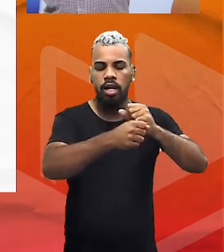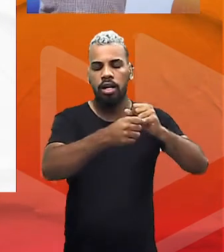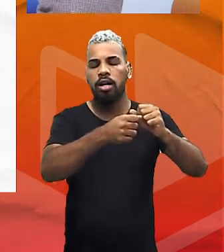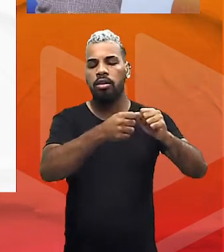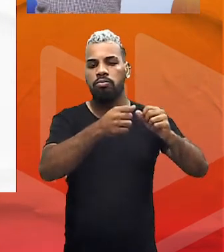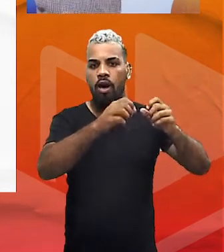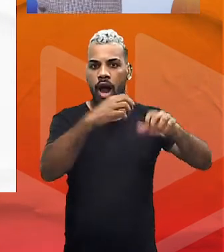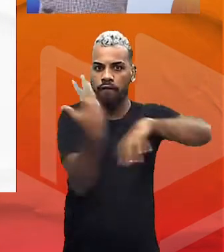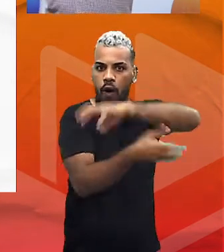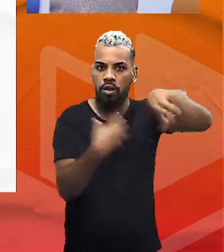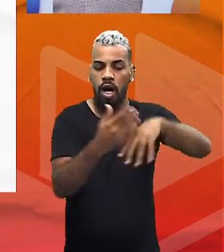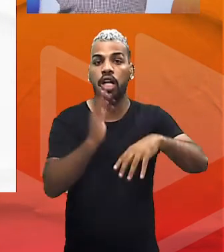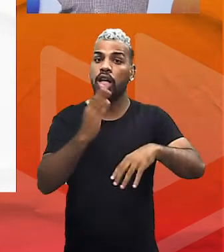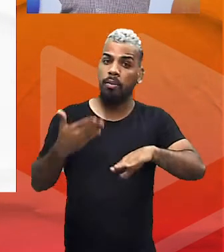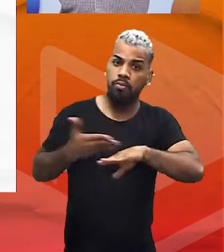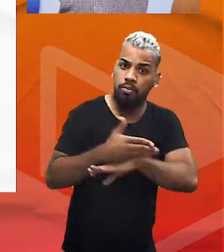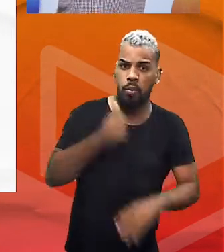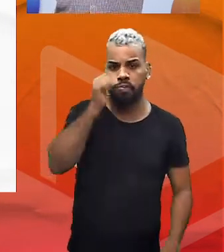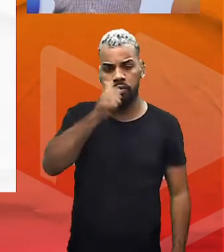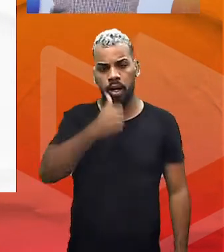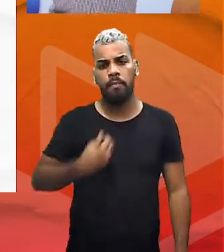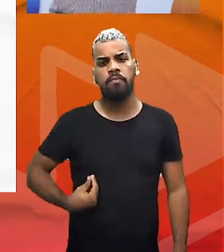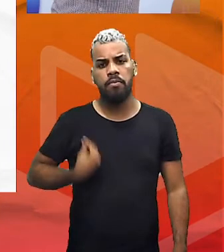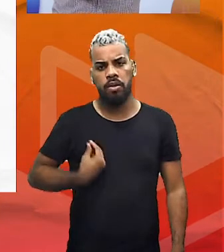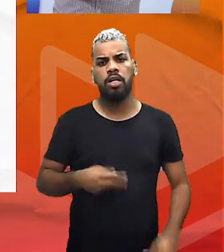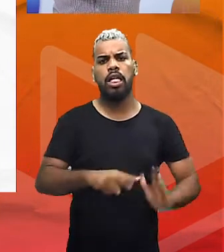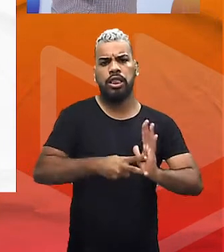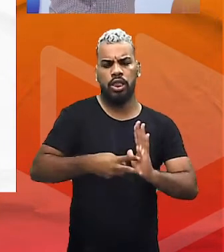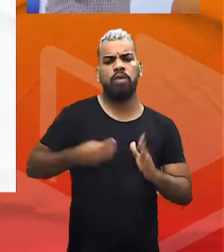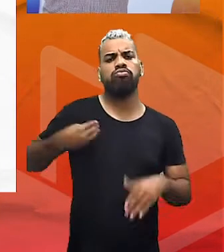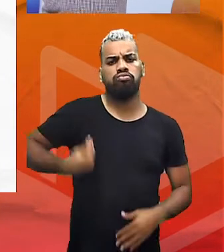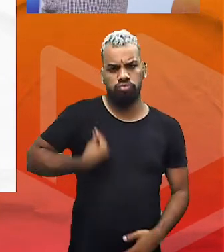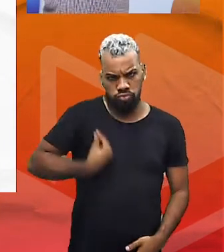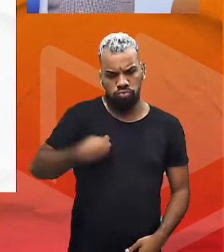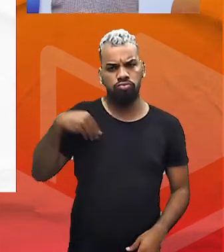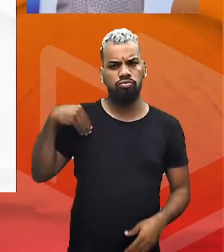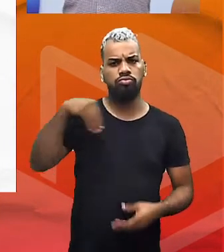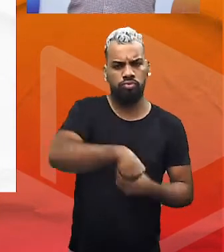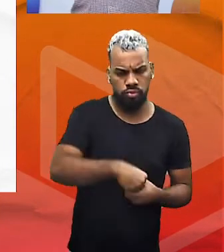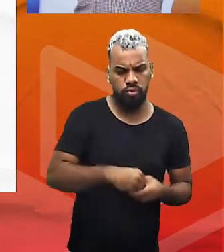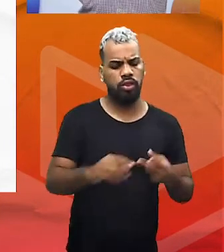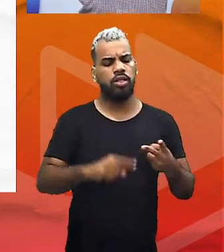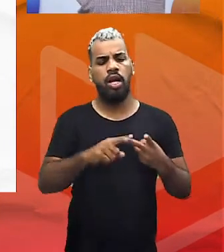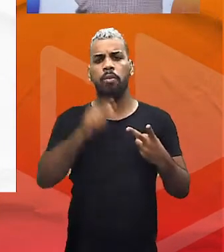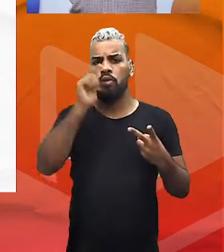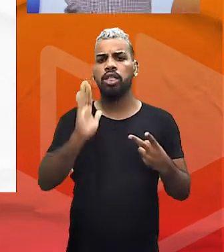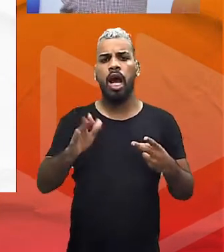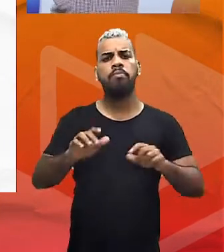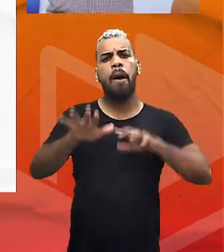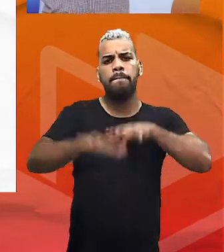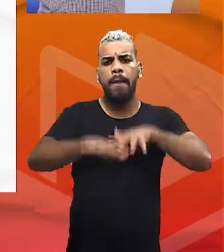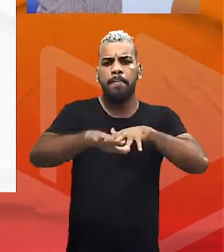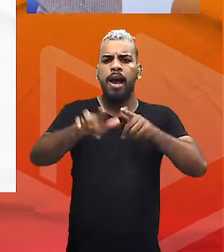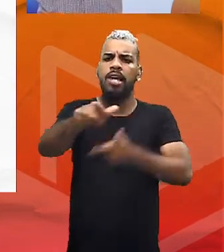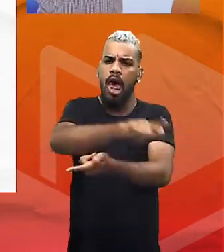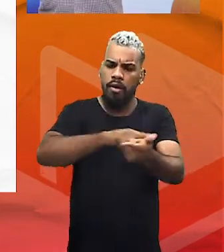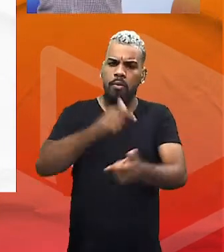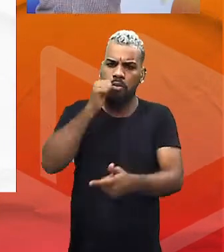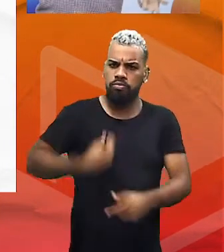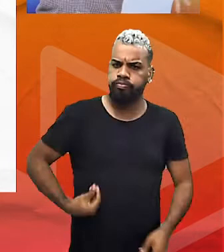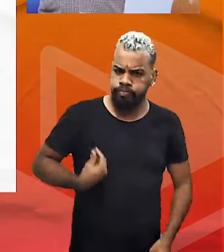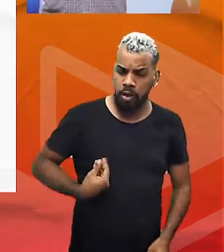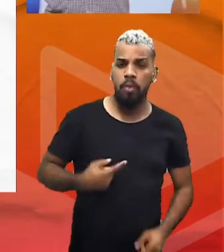já contava com a mulher participando de sindicatos, a mulher já participando de greve operária, porque